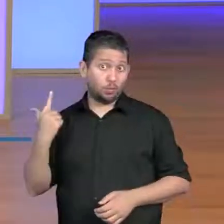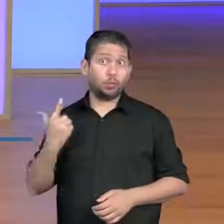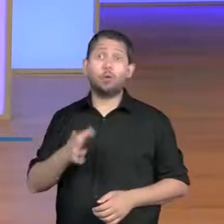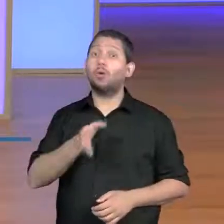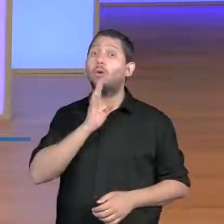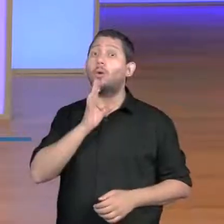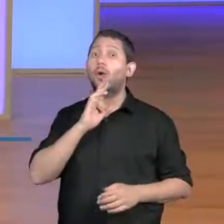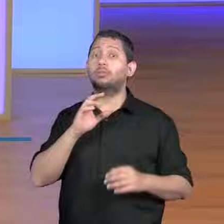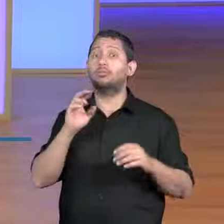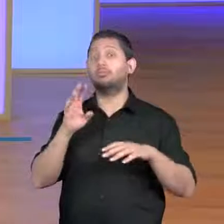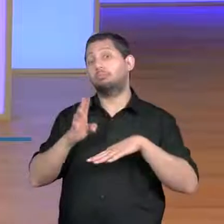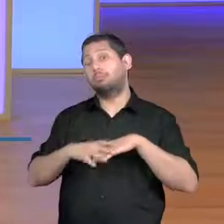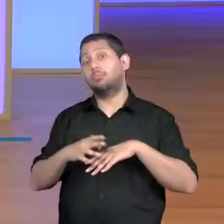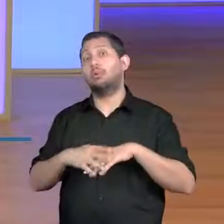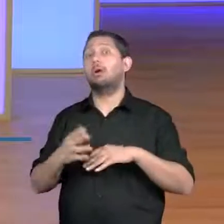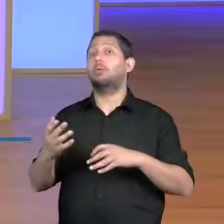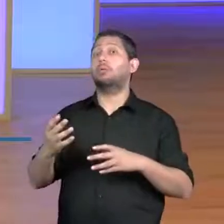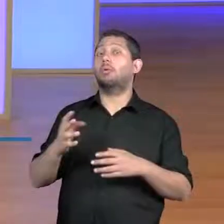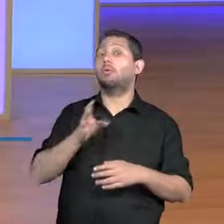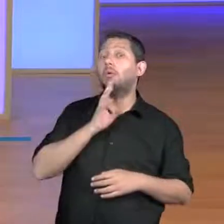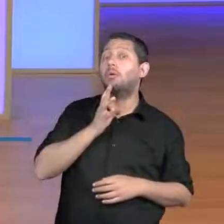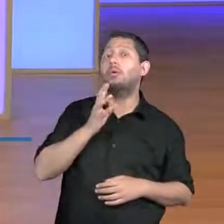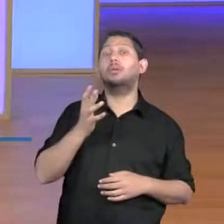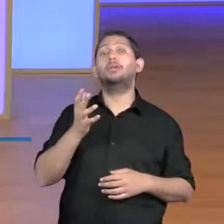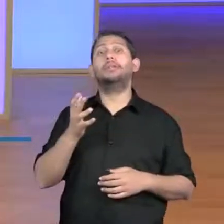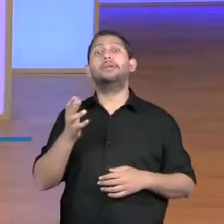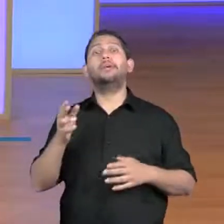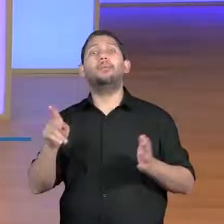eu posso escolher um tema específico,